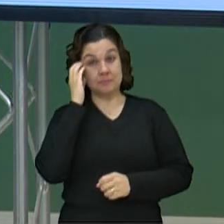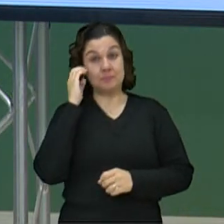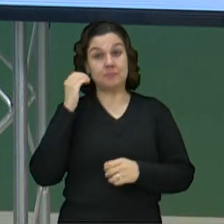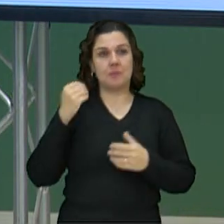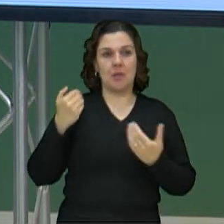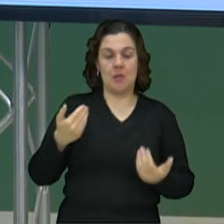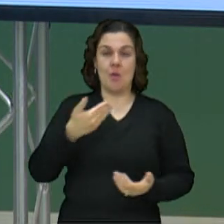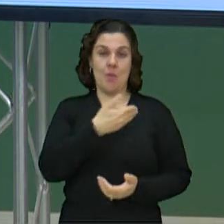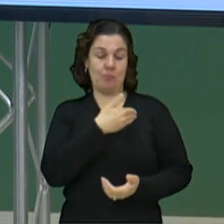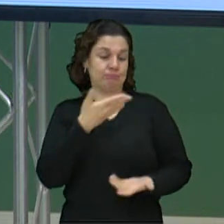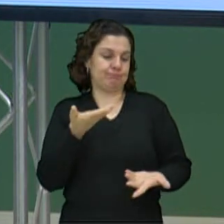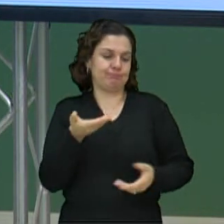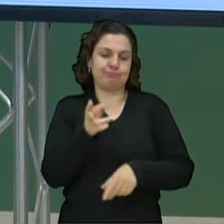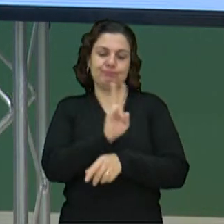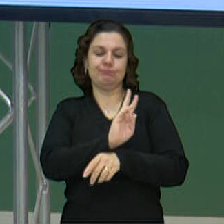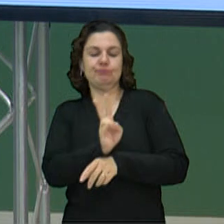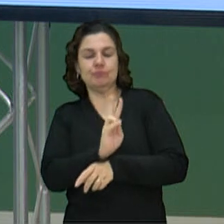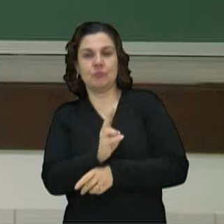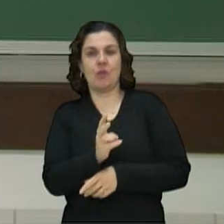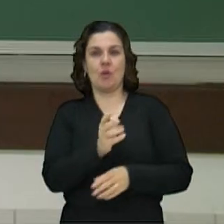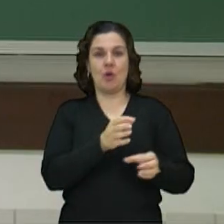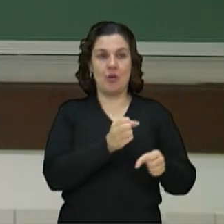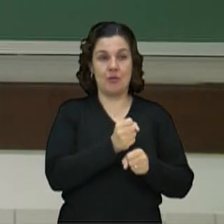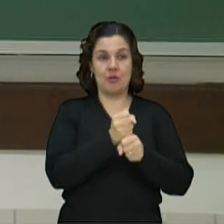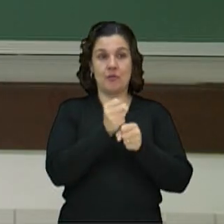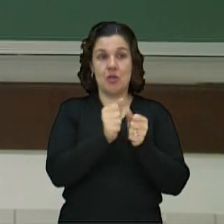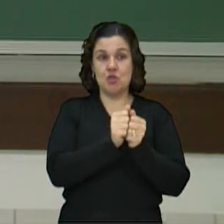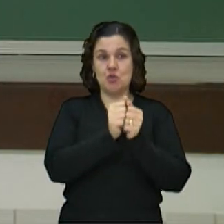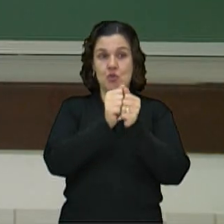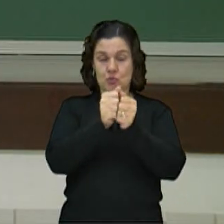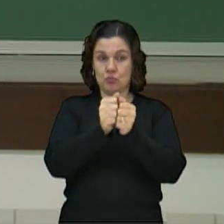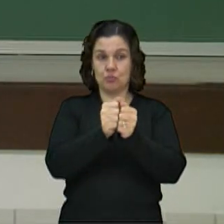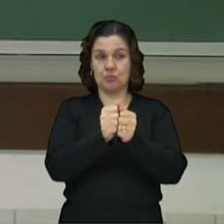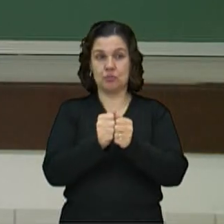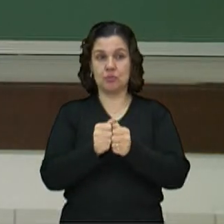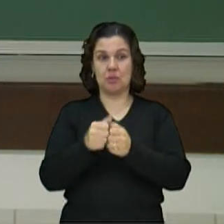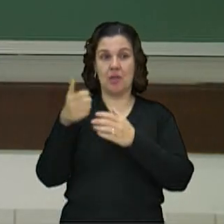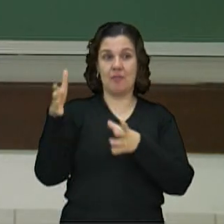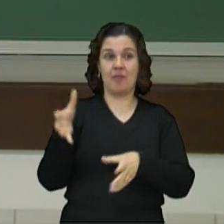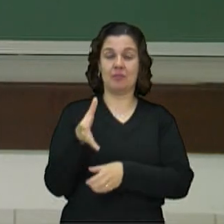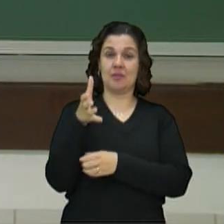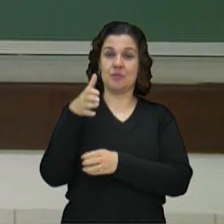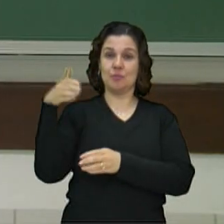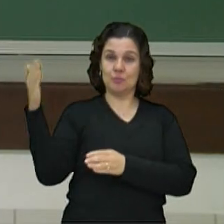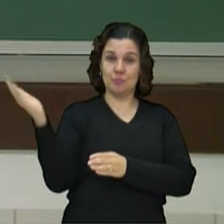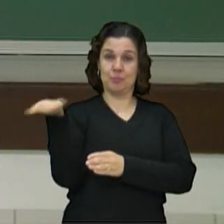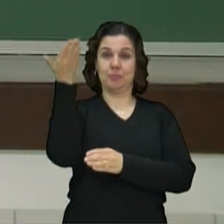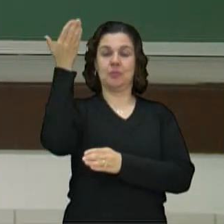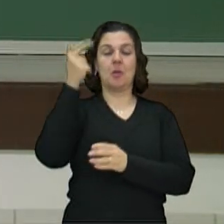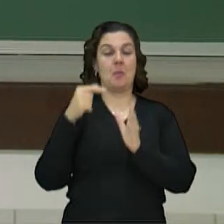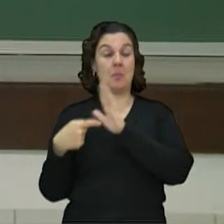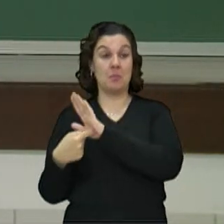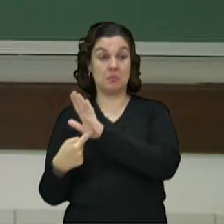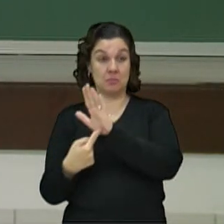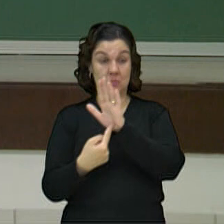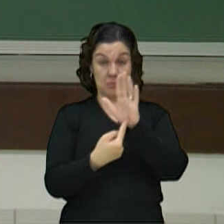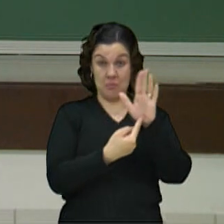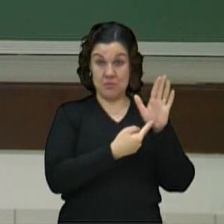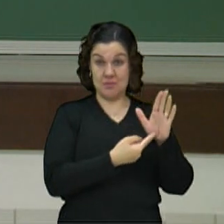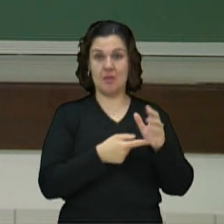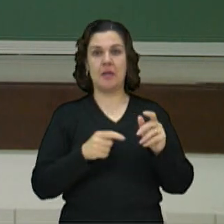um guarda que ia junto com esse juiz abrindo o caminho, levava esse instrumento à frente, mostrando